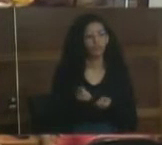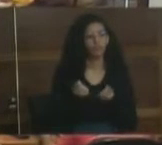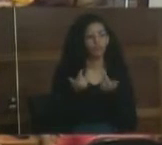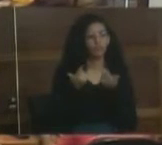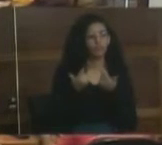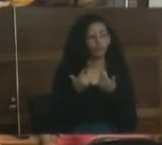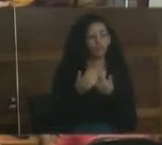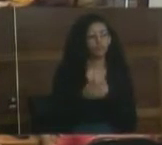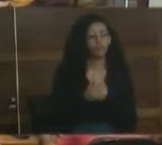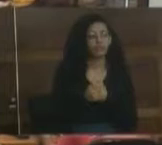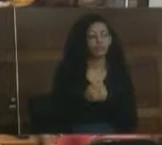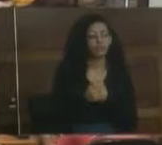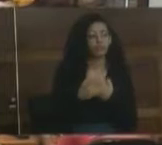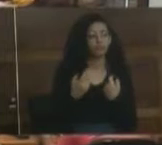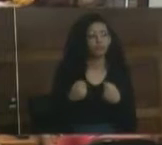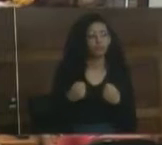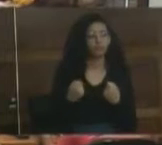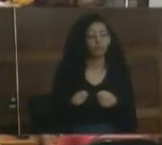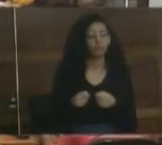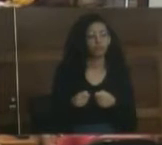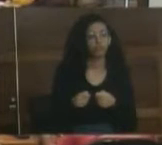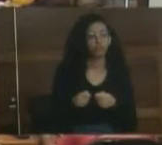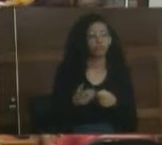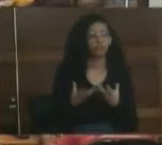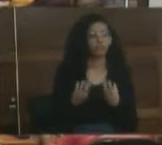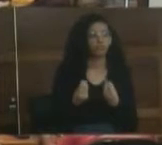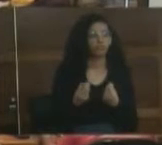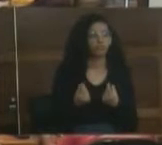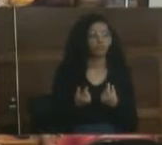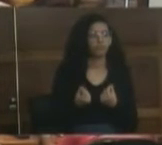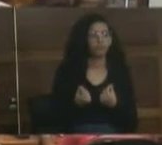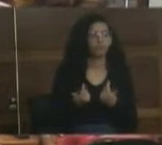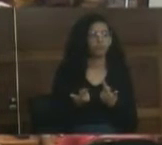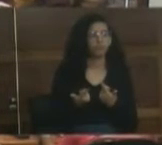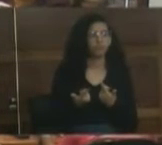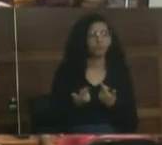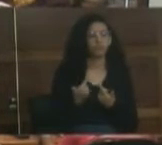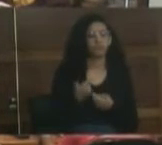e aí e